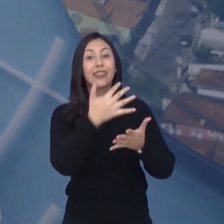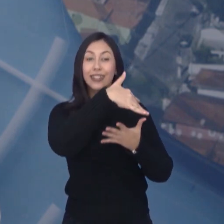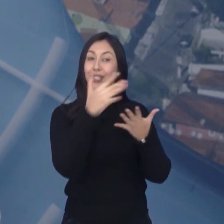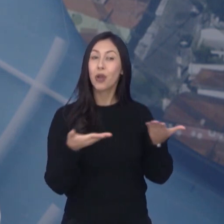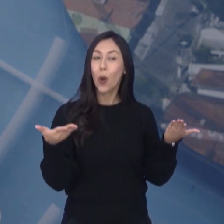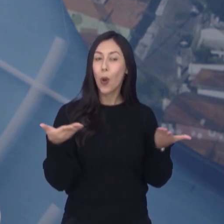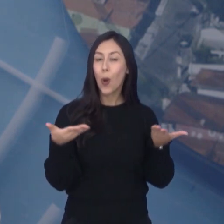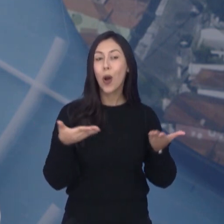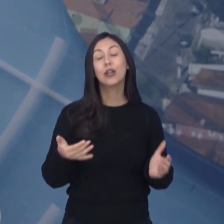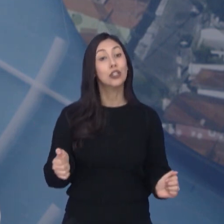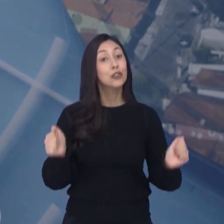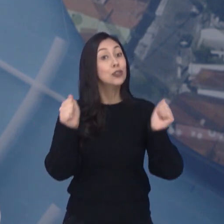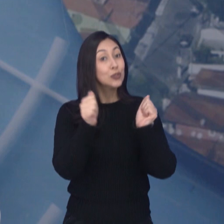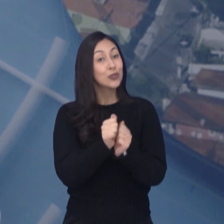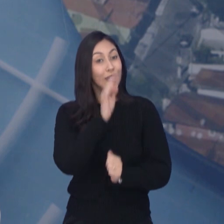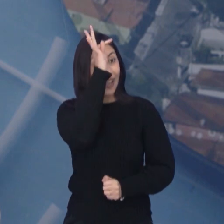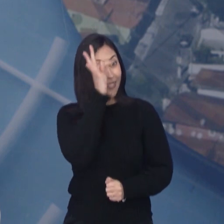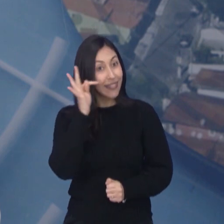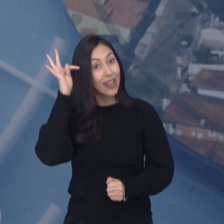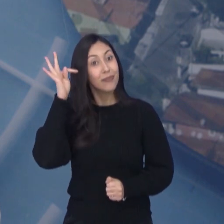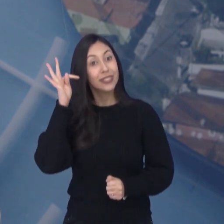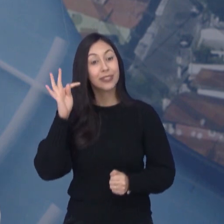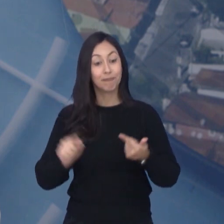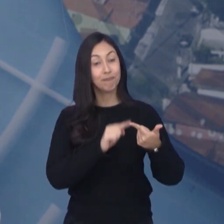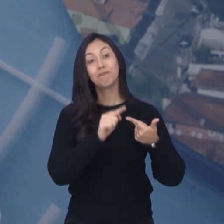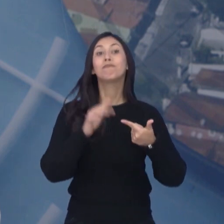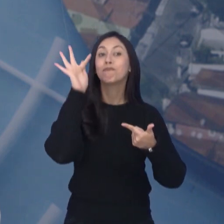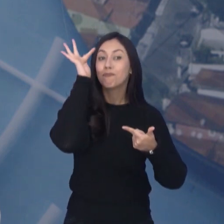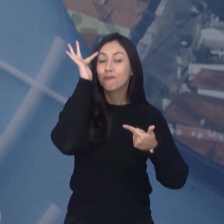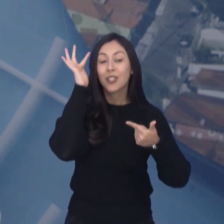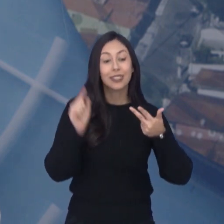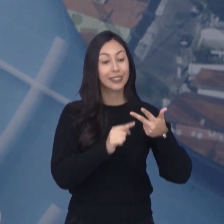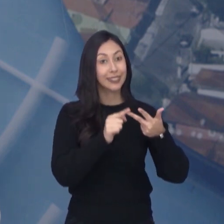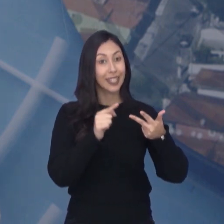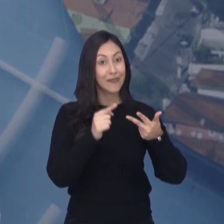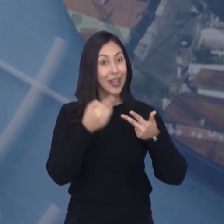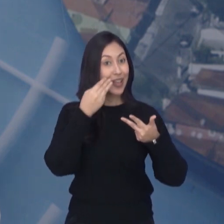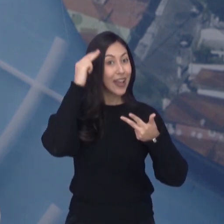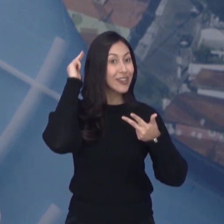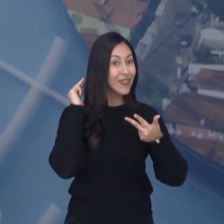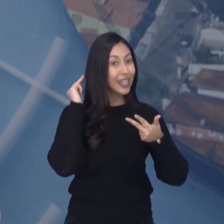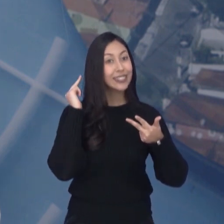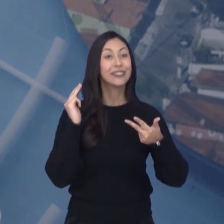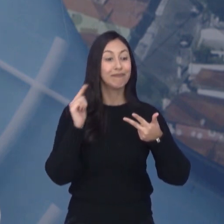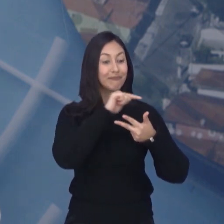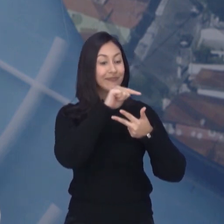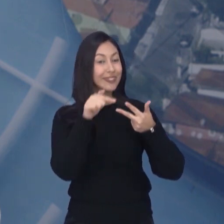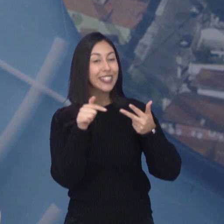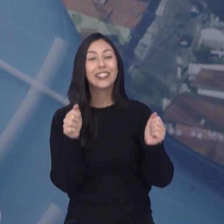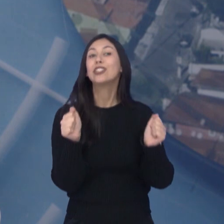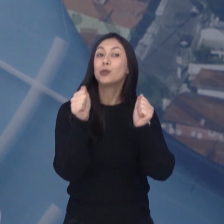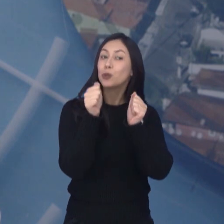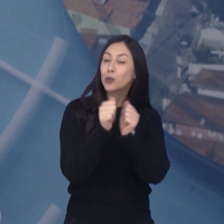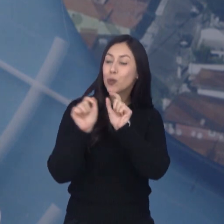vai estar com a gente no programa de hoje é a Tamires Caetano, o Luiz Fernando e também a Mayra. Eles vão se dividir aqui ao